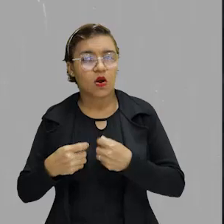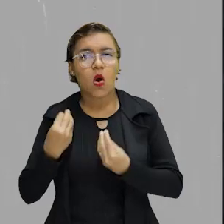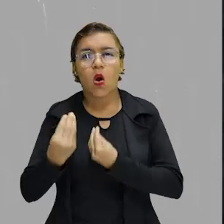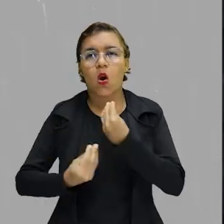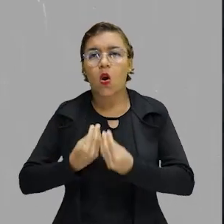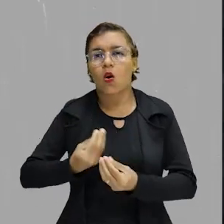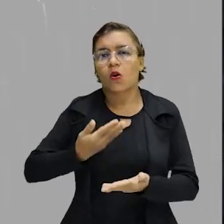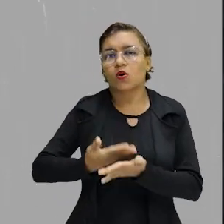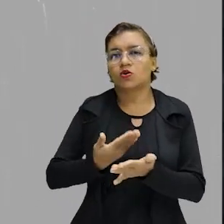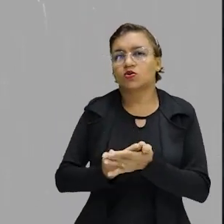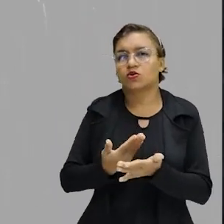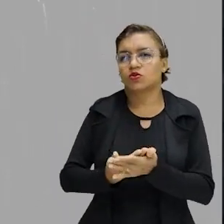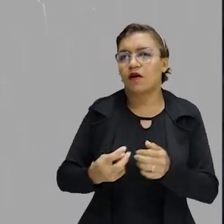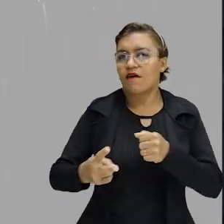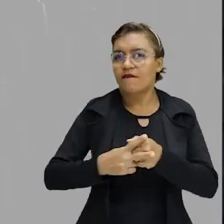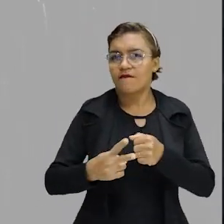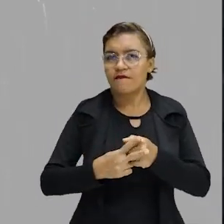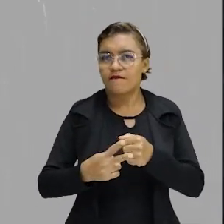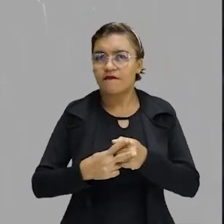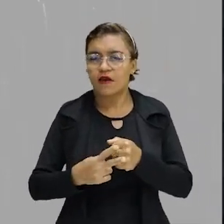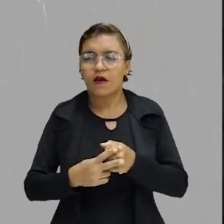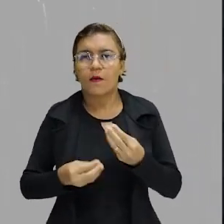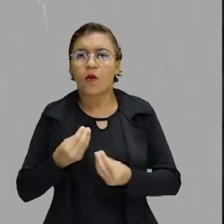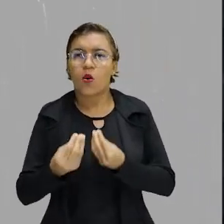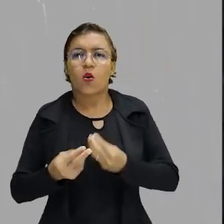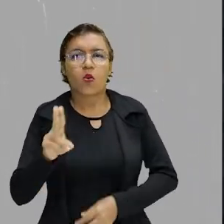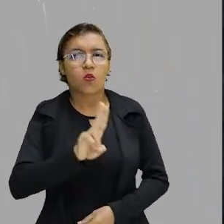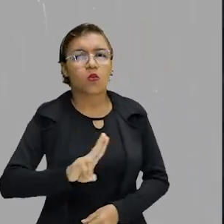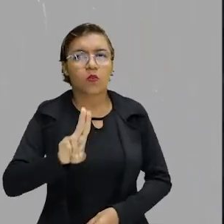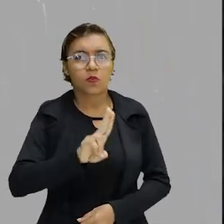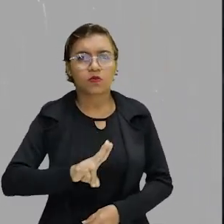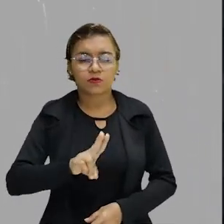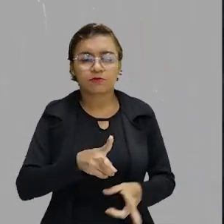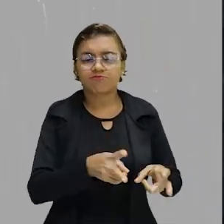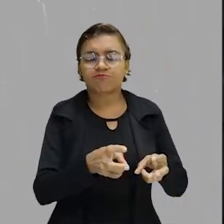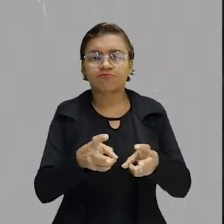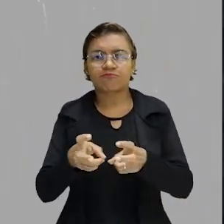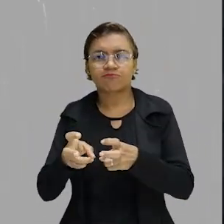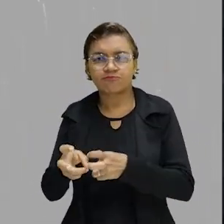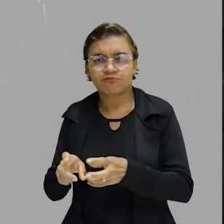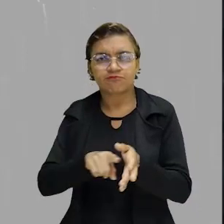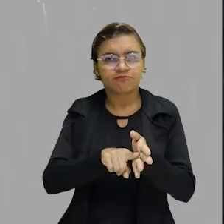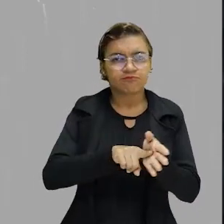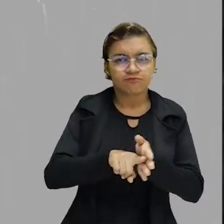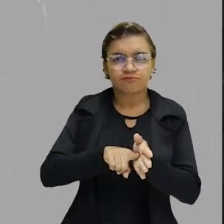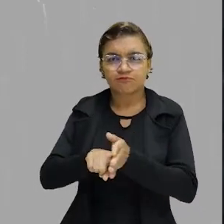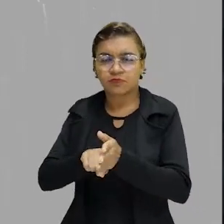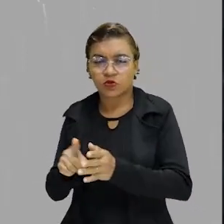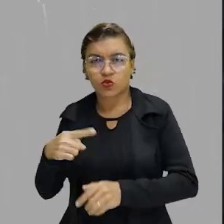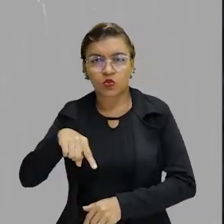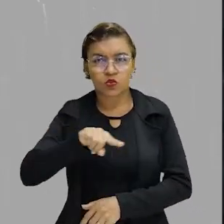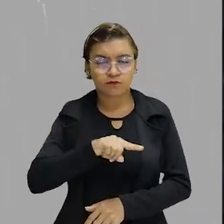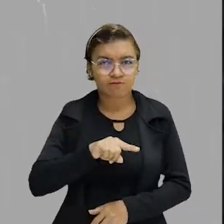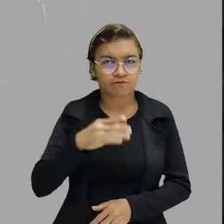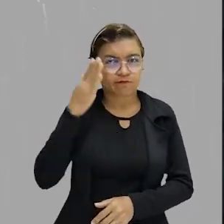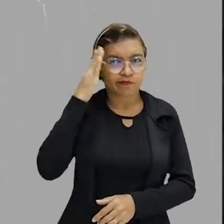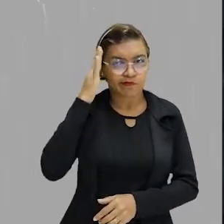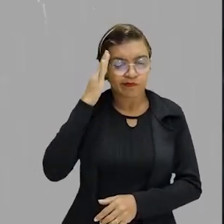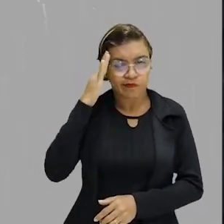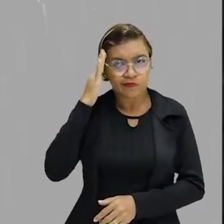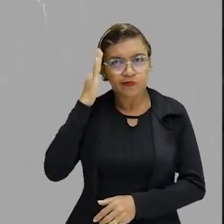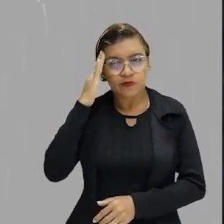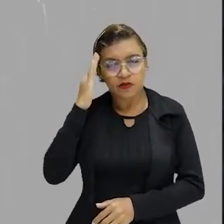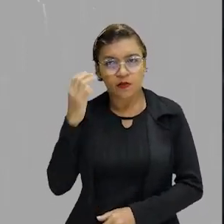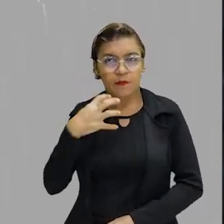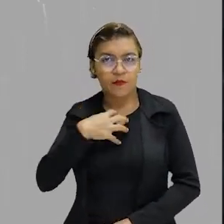ser olhando as conjugações, fazendo essa modificação das conjugações para que a gente possa ir se adequando ao tempo e ao modo